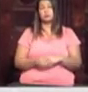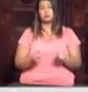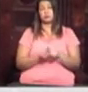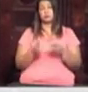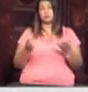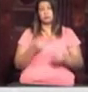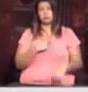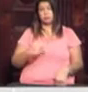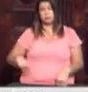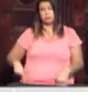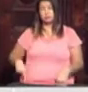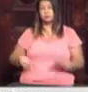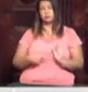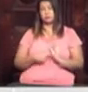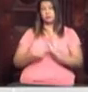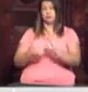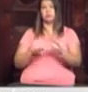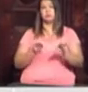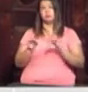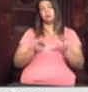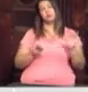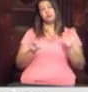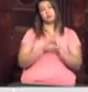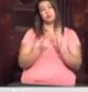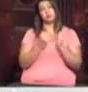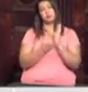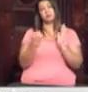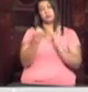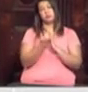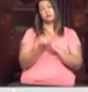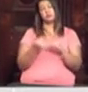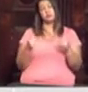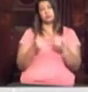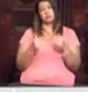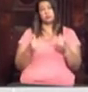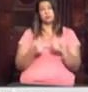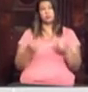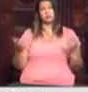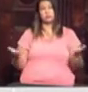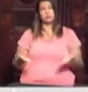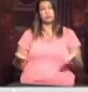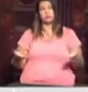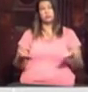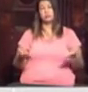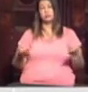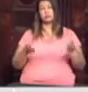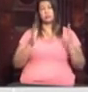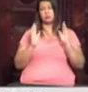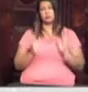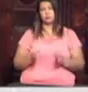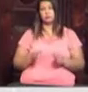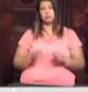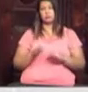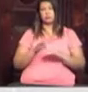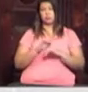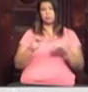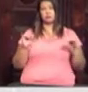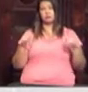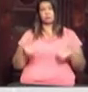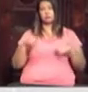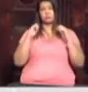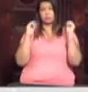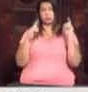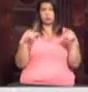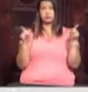presidente, apresentamos um projeto de lei complementar nesse sentido, que hoje já está protocolado aqui na Casa. E